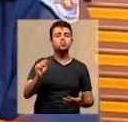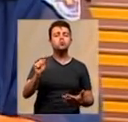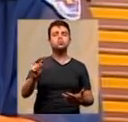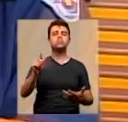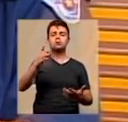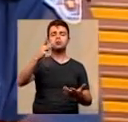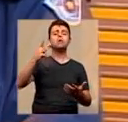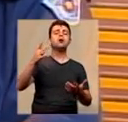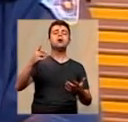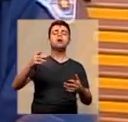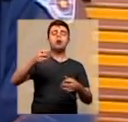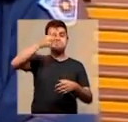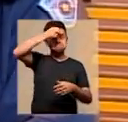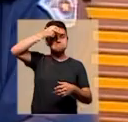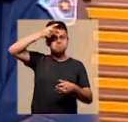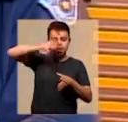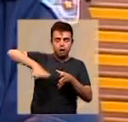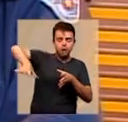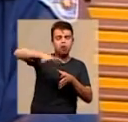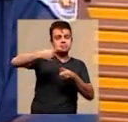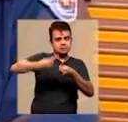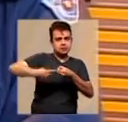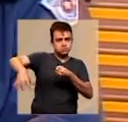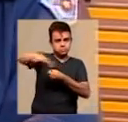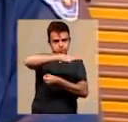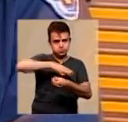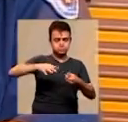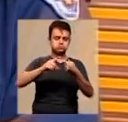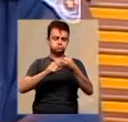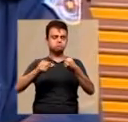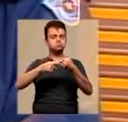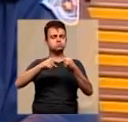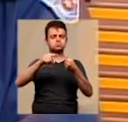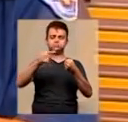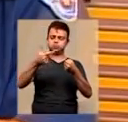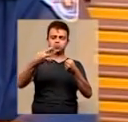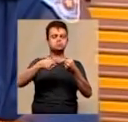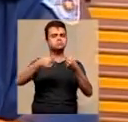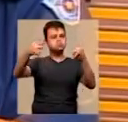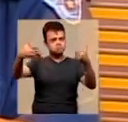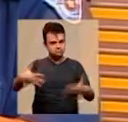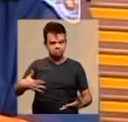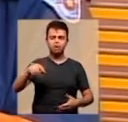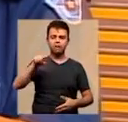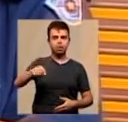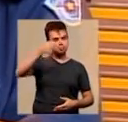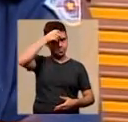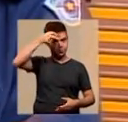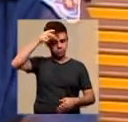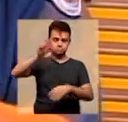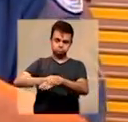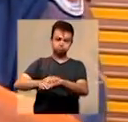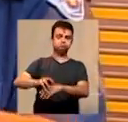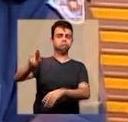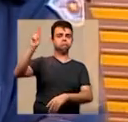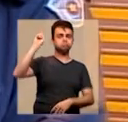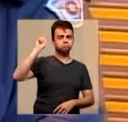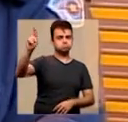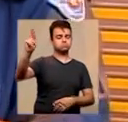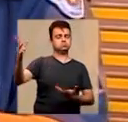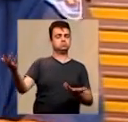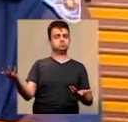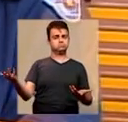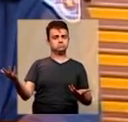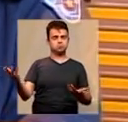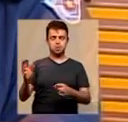de competência dos órgãos de trânsito municipal, no artigo 24. E logo no inciso 2 ele fala que compete ao órgão de trânsito do município